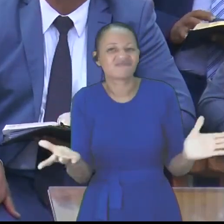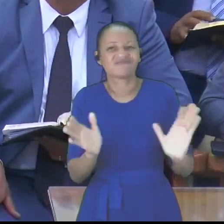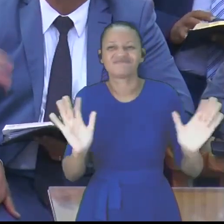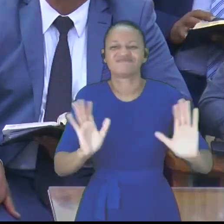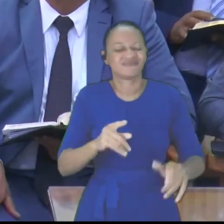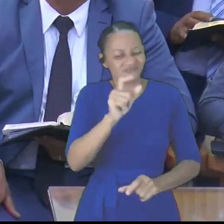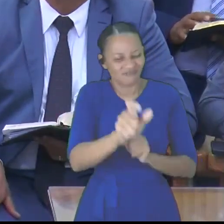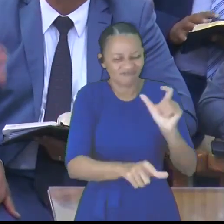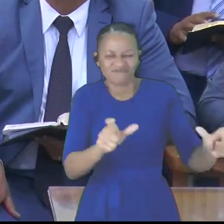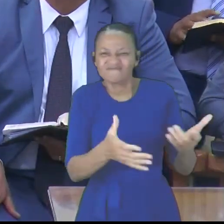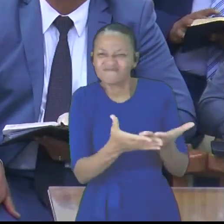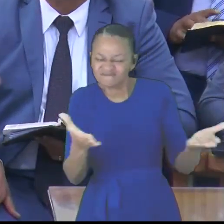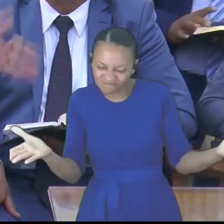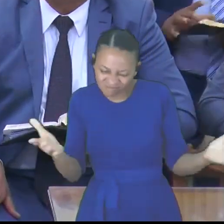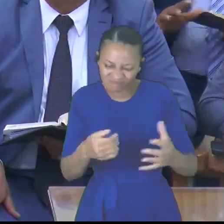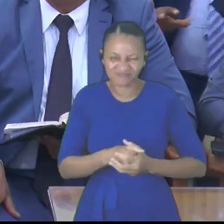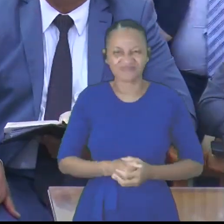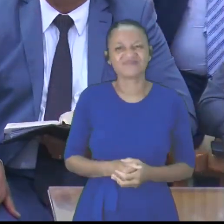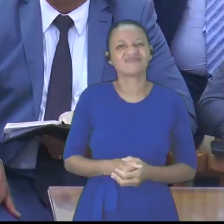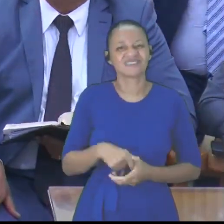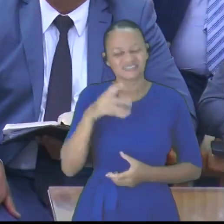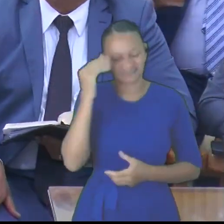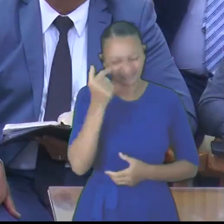Vós mesmos bem sabeis.